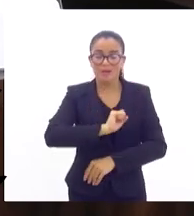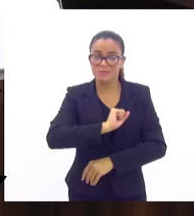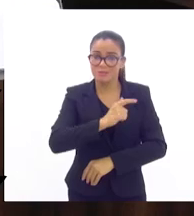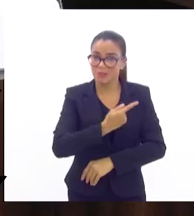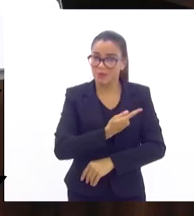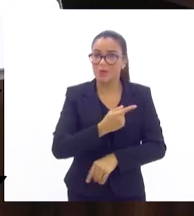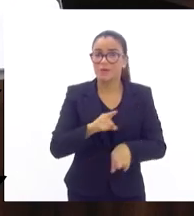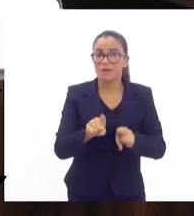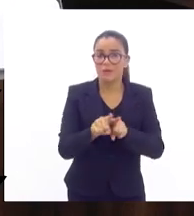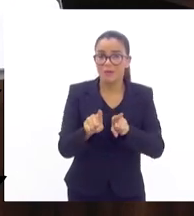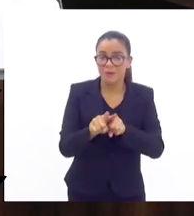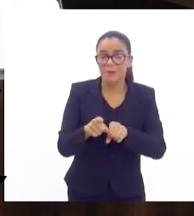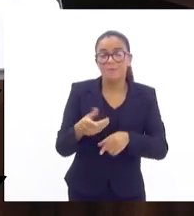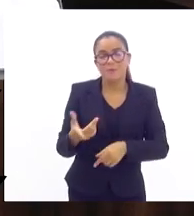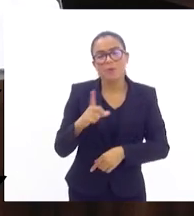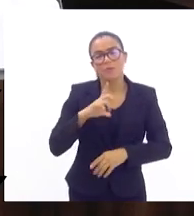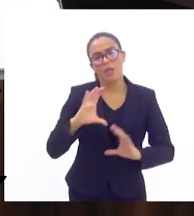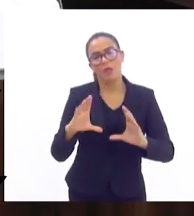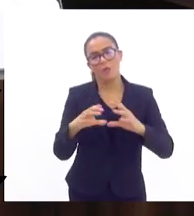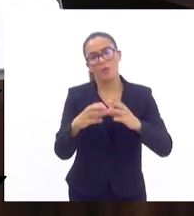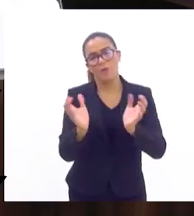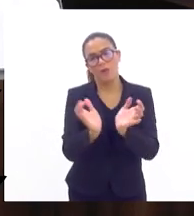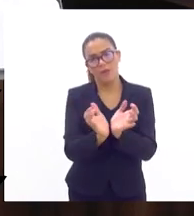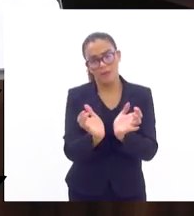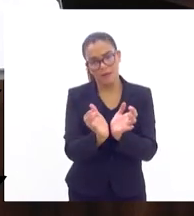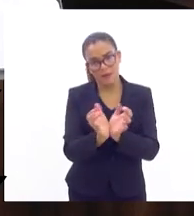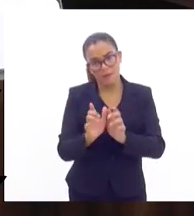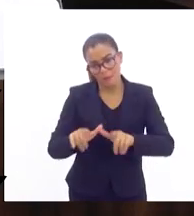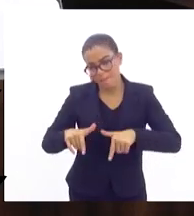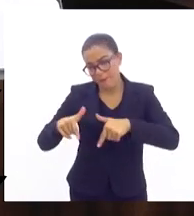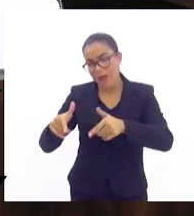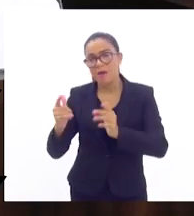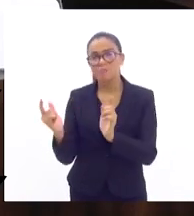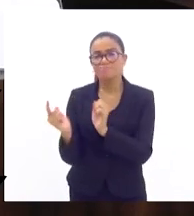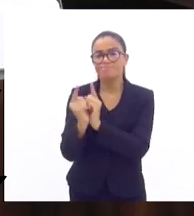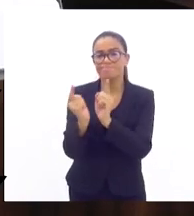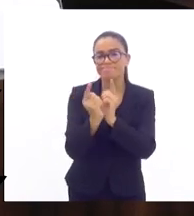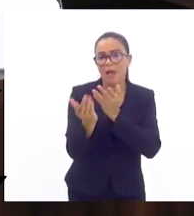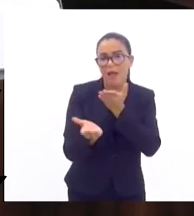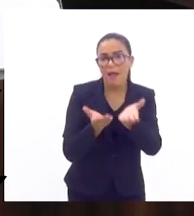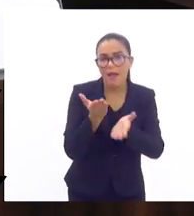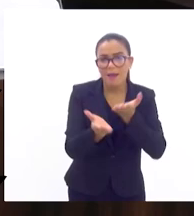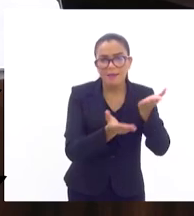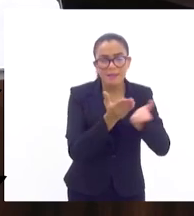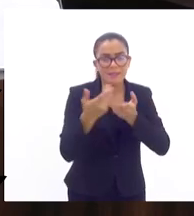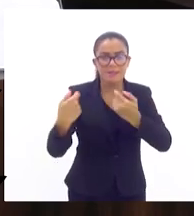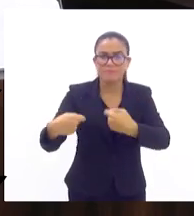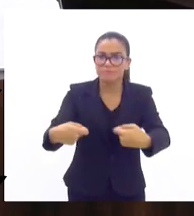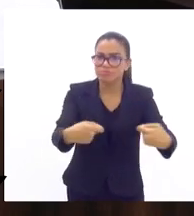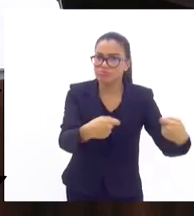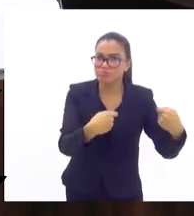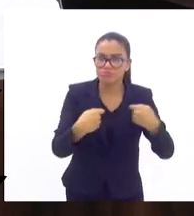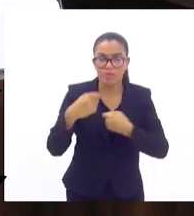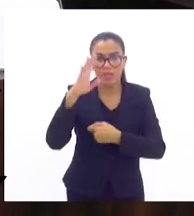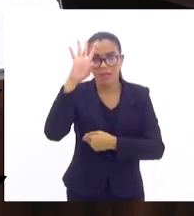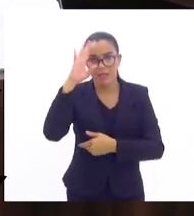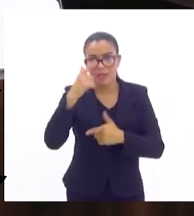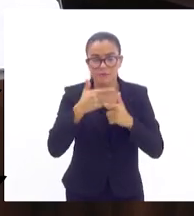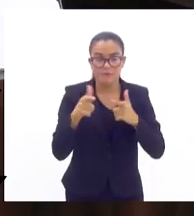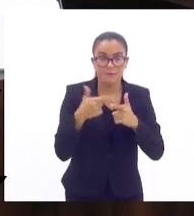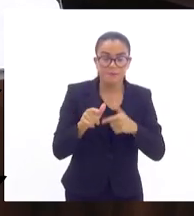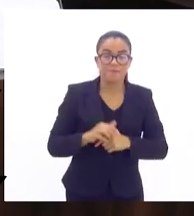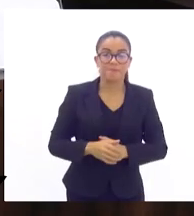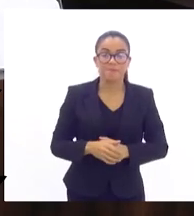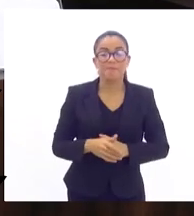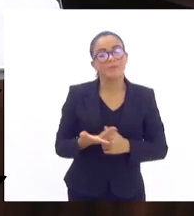seja, temos equipe para atender essas necessidades, essas coisas mais... Essas coisas, elas,